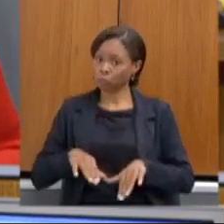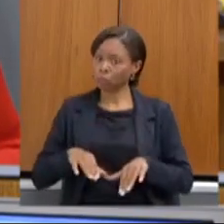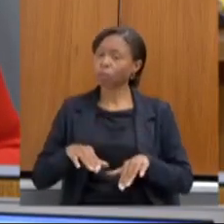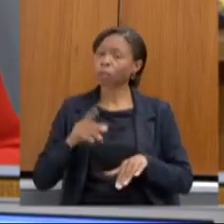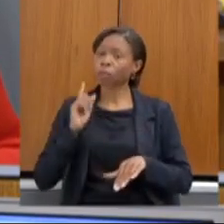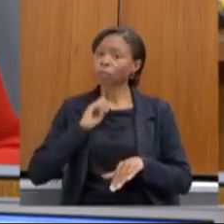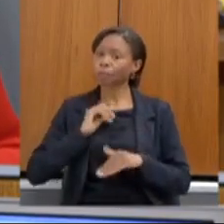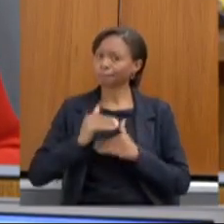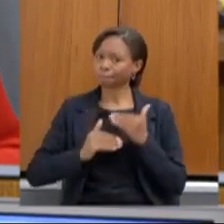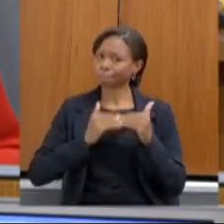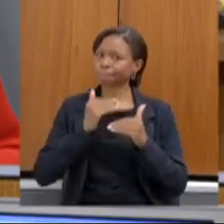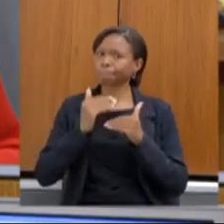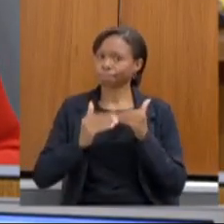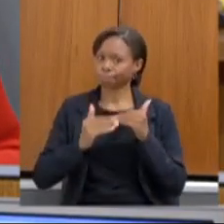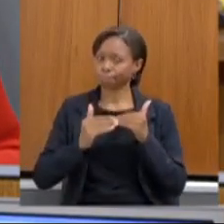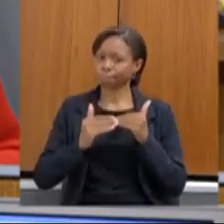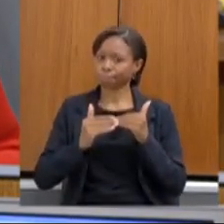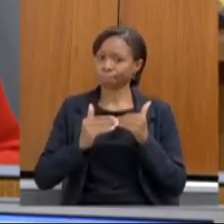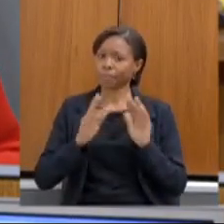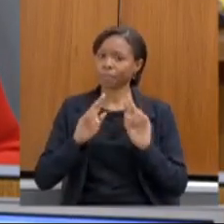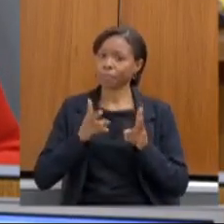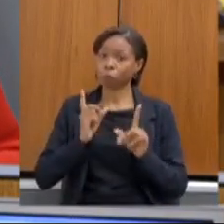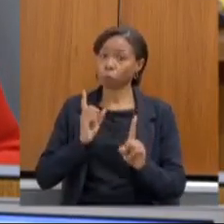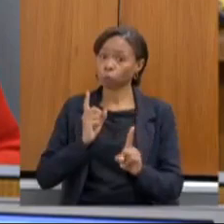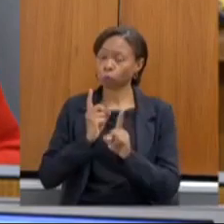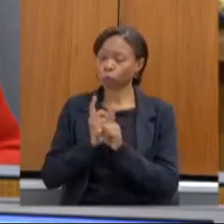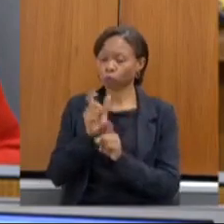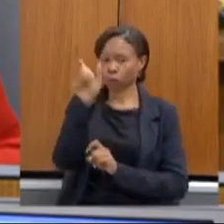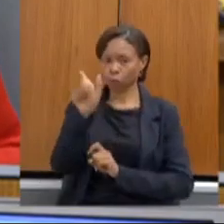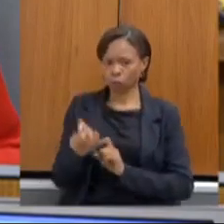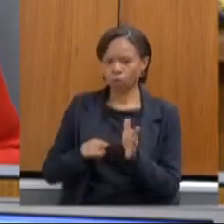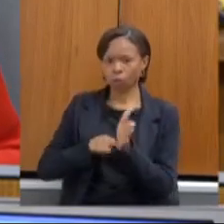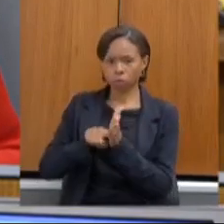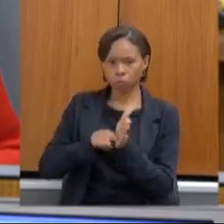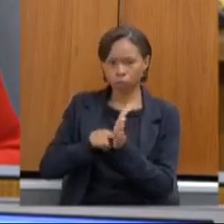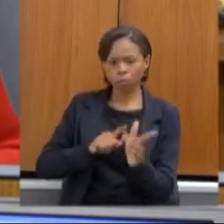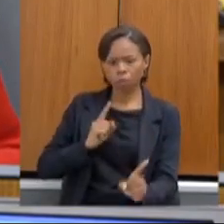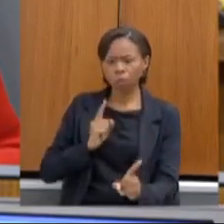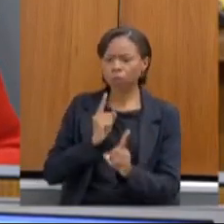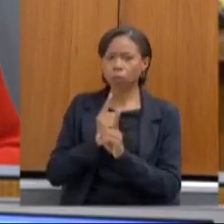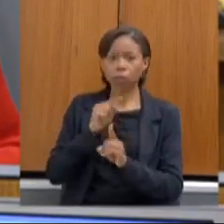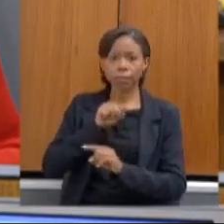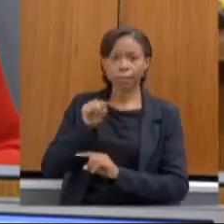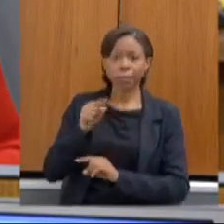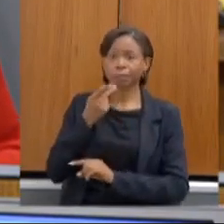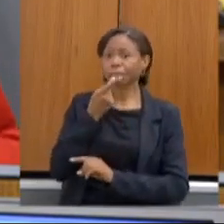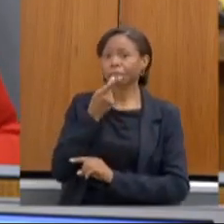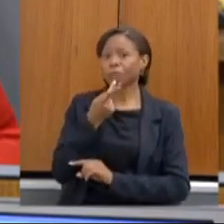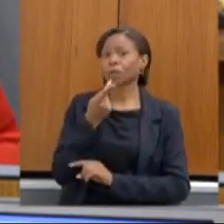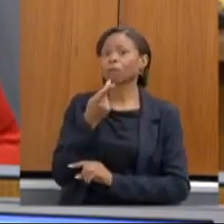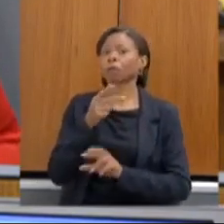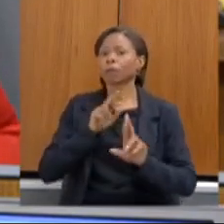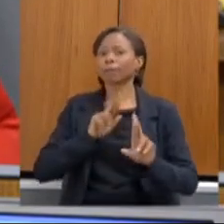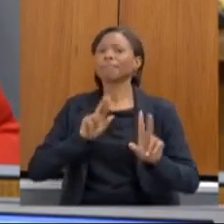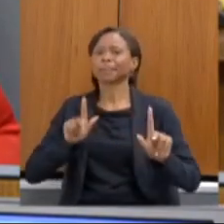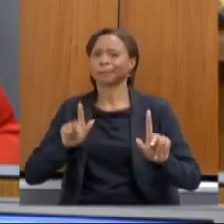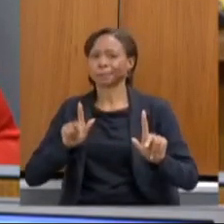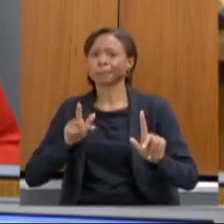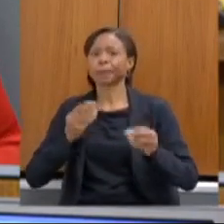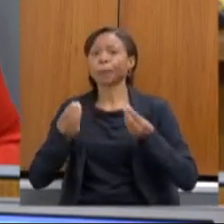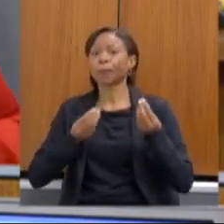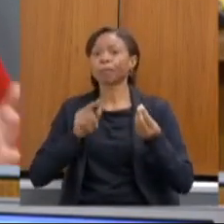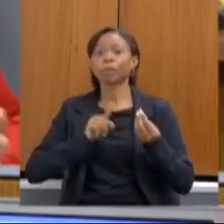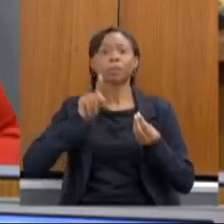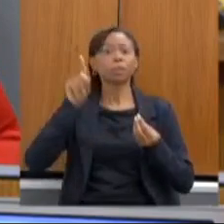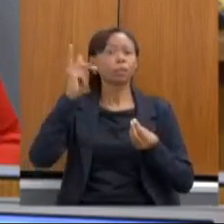sempre que nós nos encontramos com pesquisadores e pesquisadoras eles comentam é da diferença de como